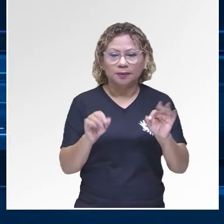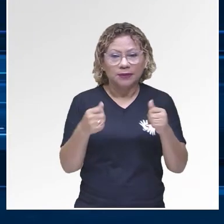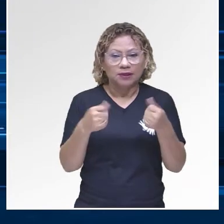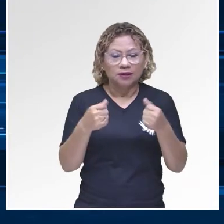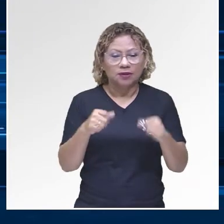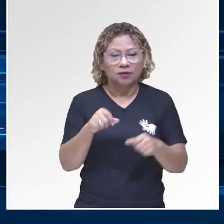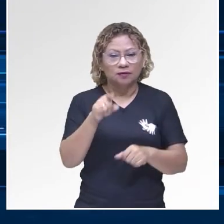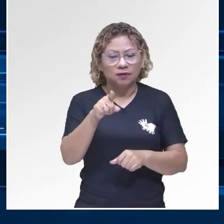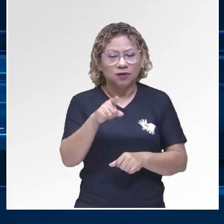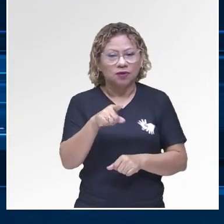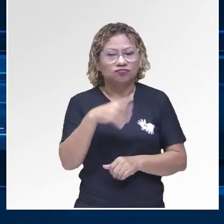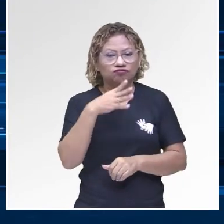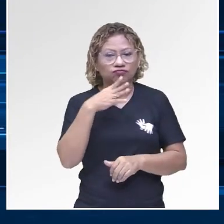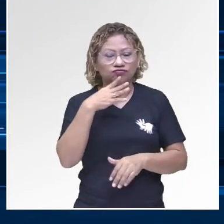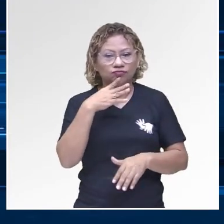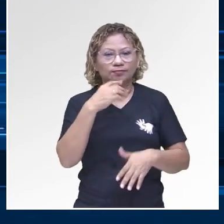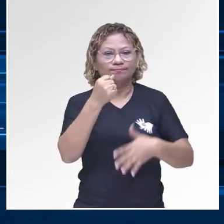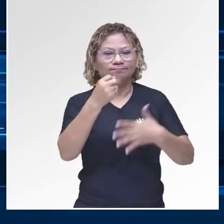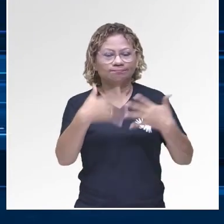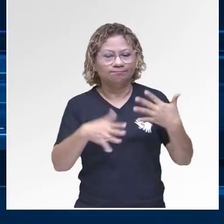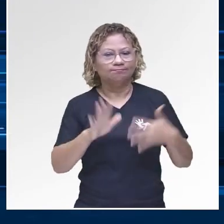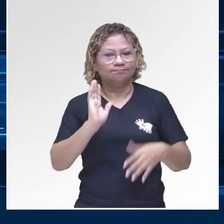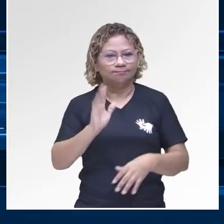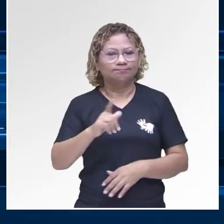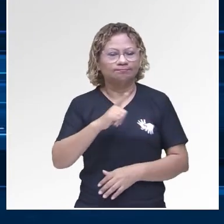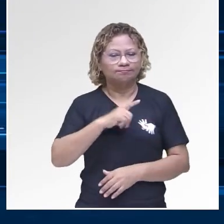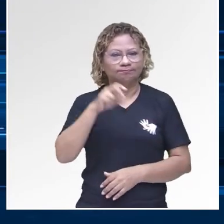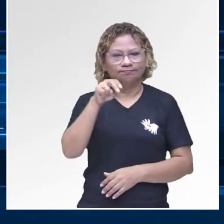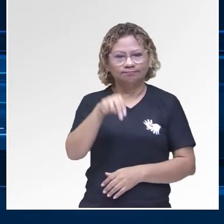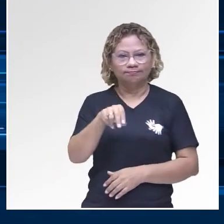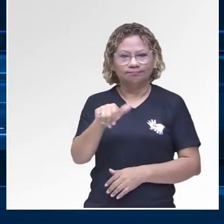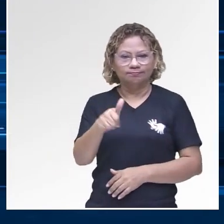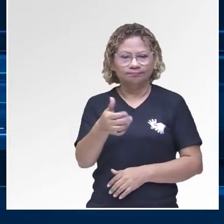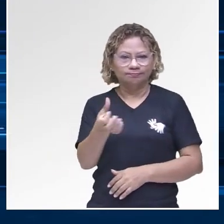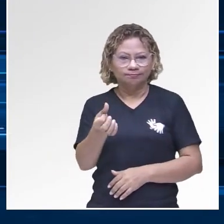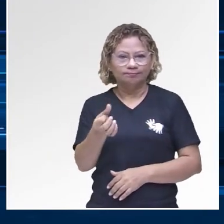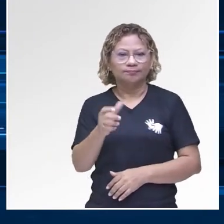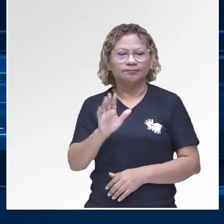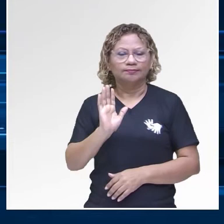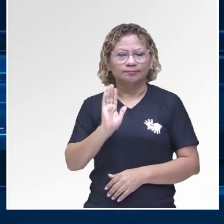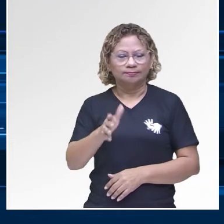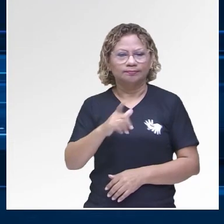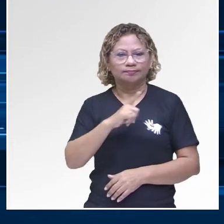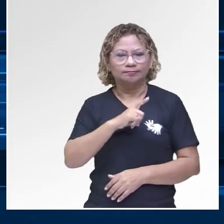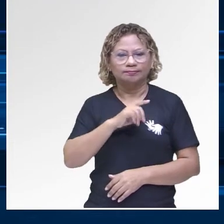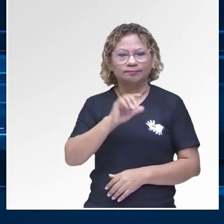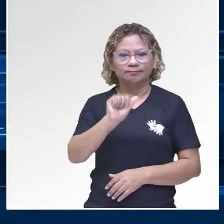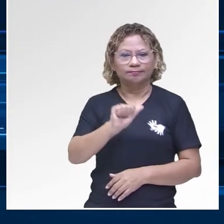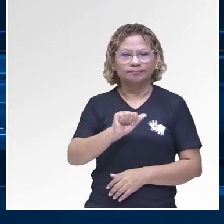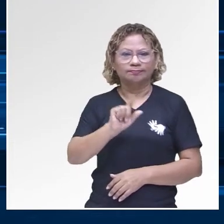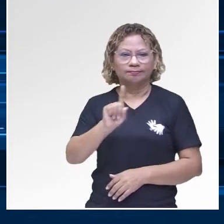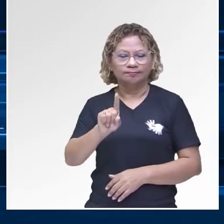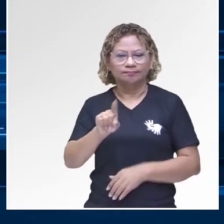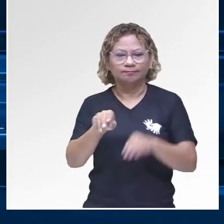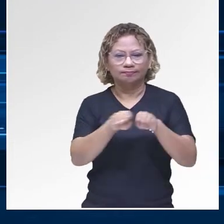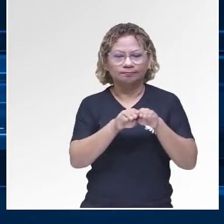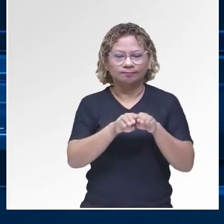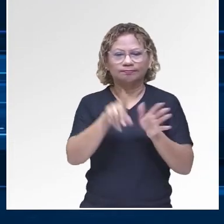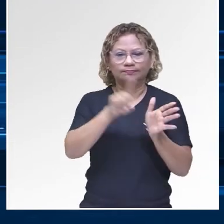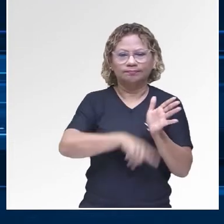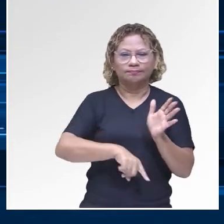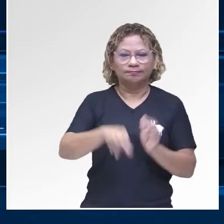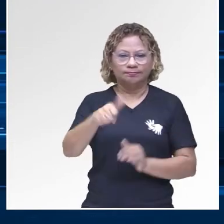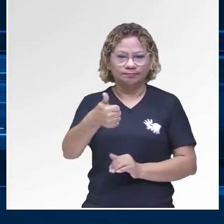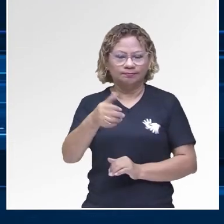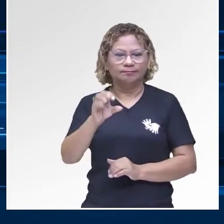tenho o N, que vale 16. Eu já tenho o A1, que vale menos 10. E eu já tenho a razão,